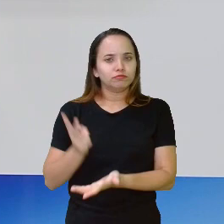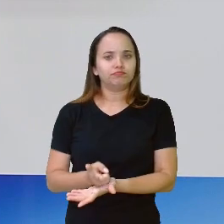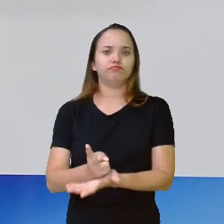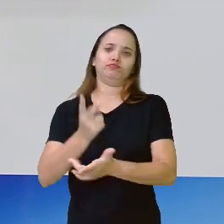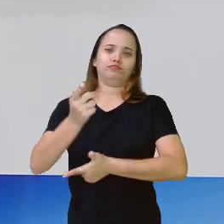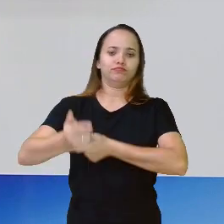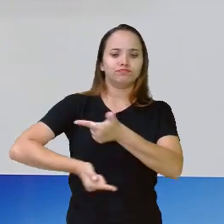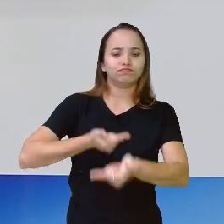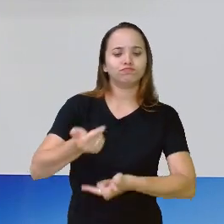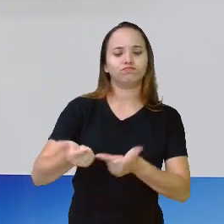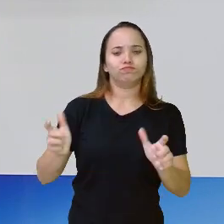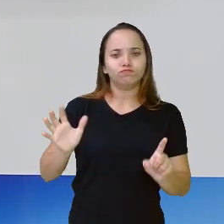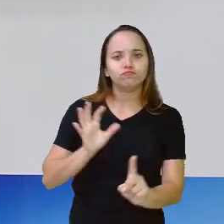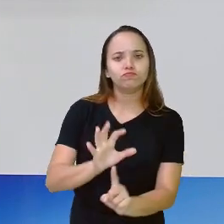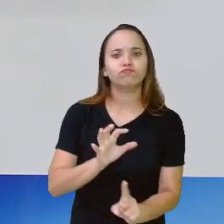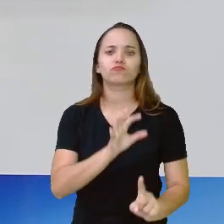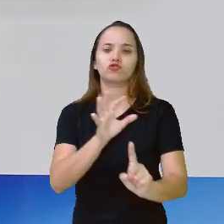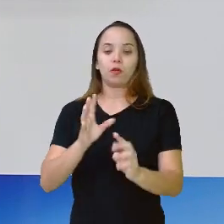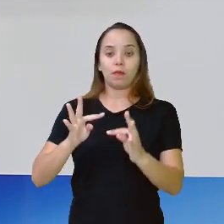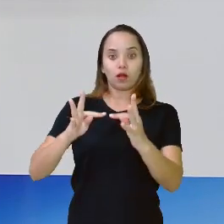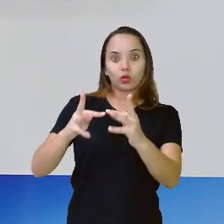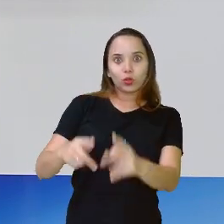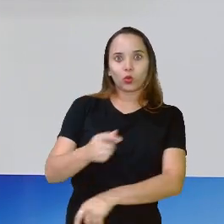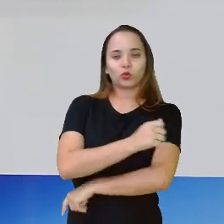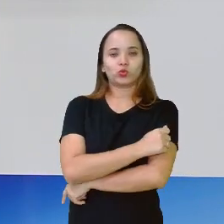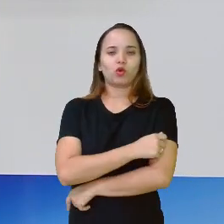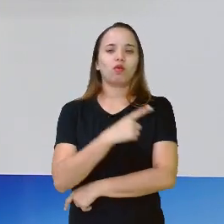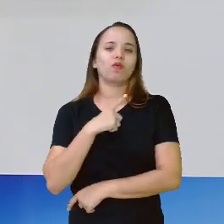todos os estudantes eles sejam sensíveis.